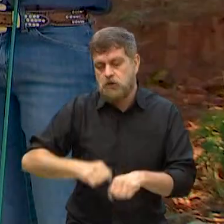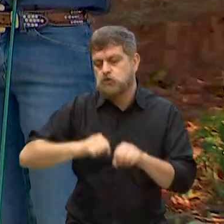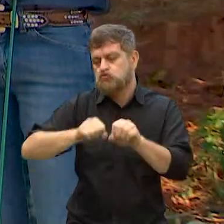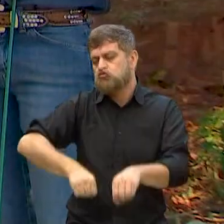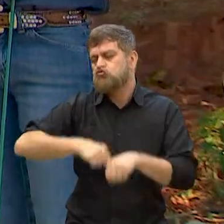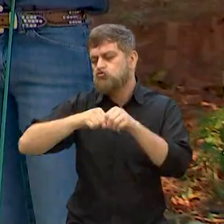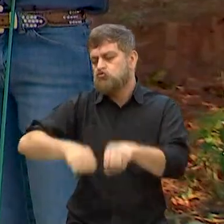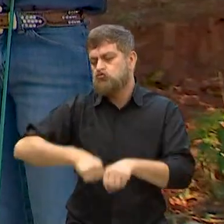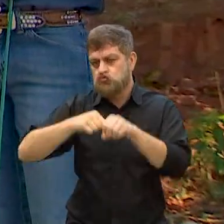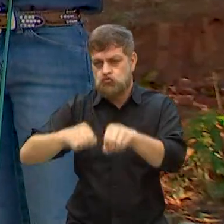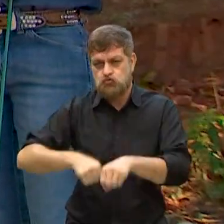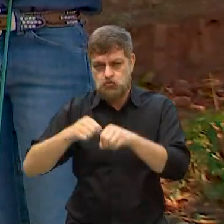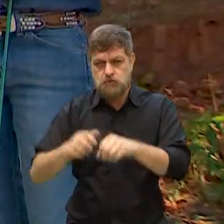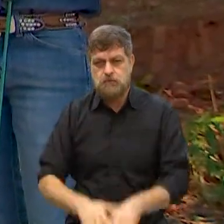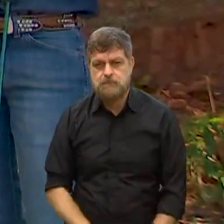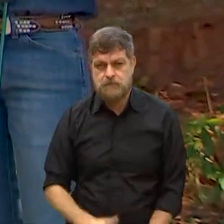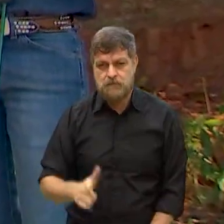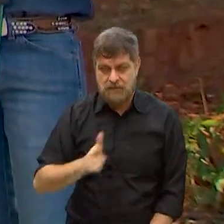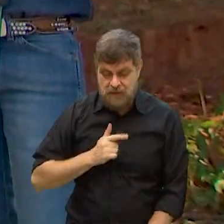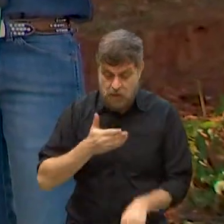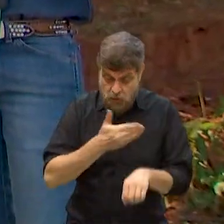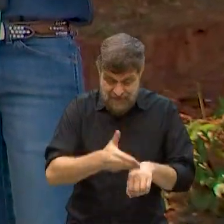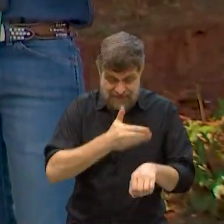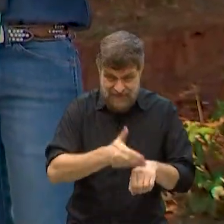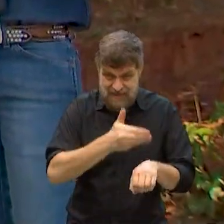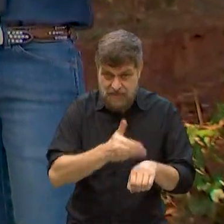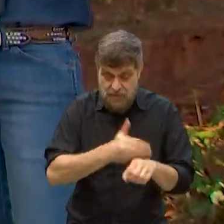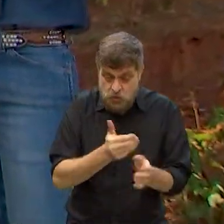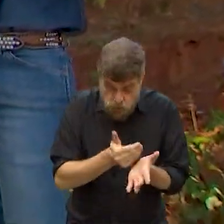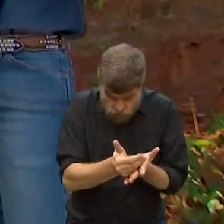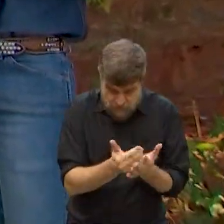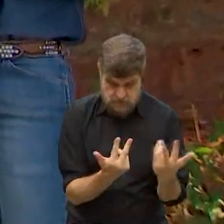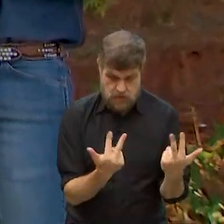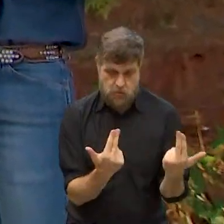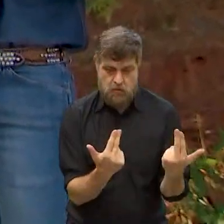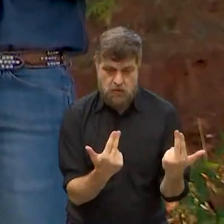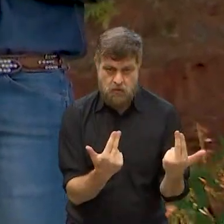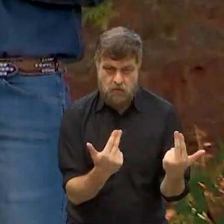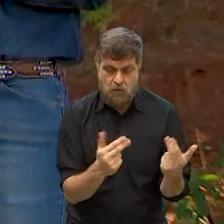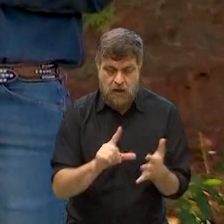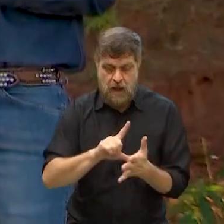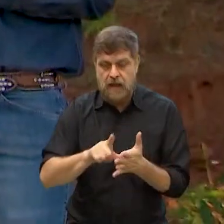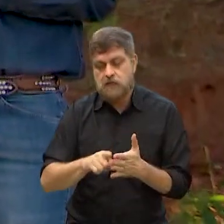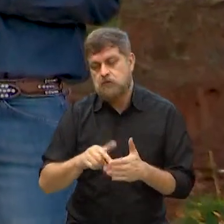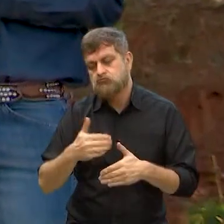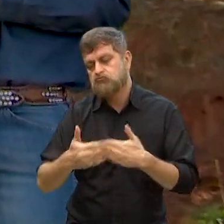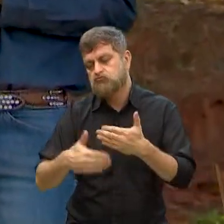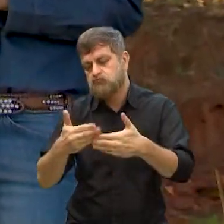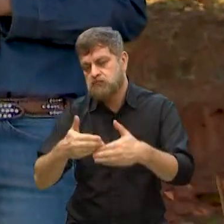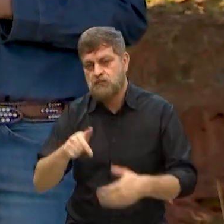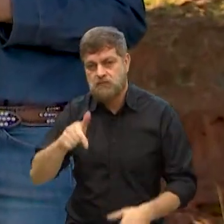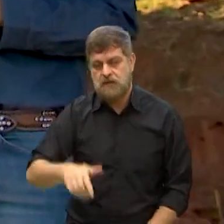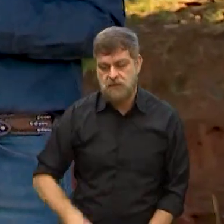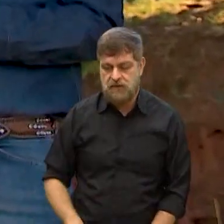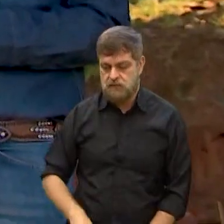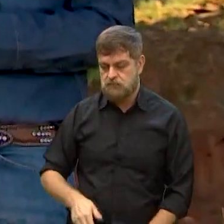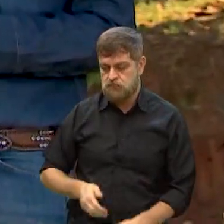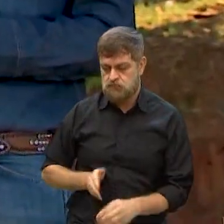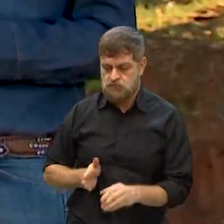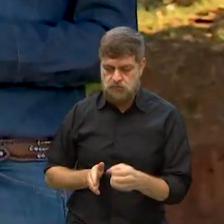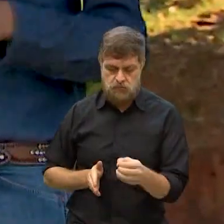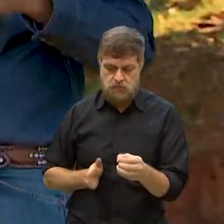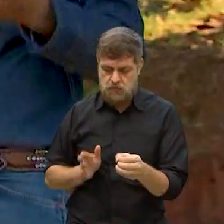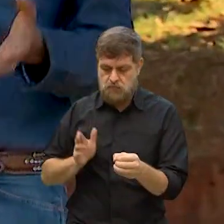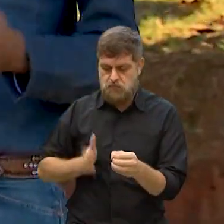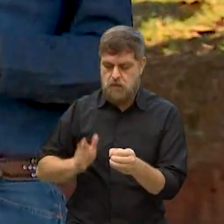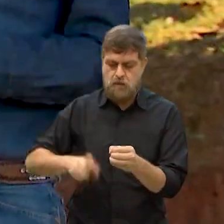vai domar direcionado no esporte. Não que a essa doma é igual no início, mas depois a gente vai colocar o cavalo